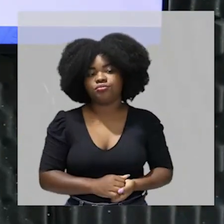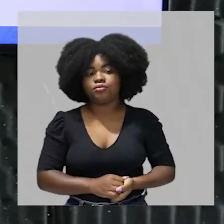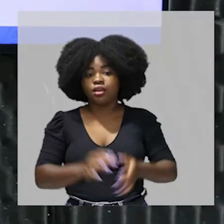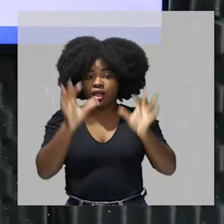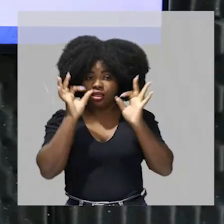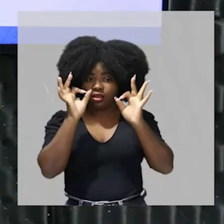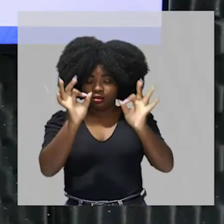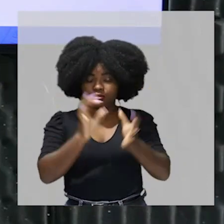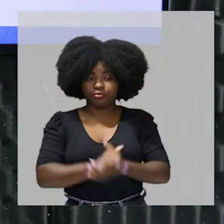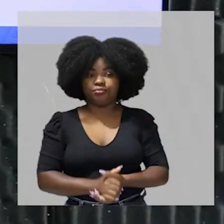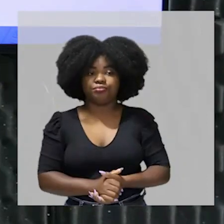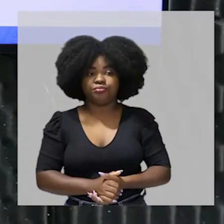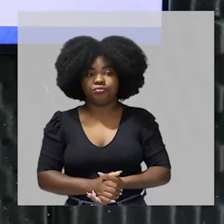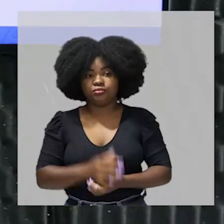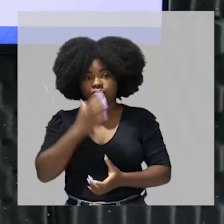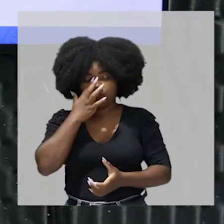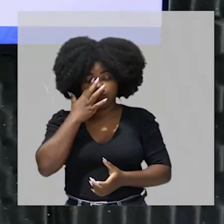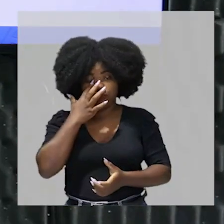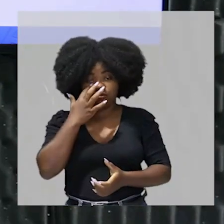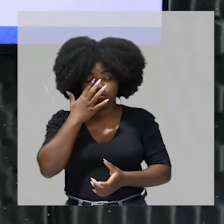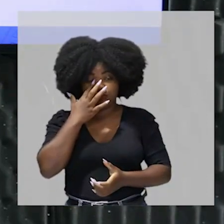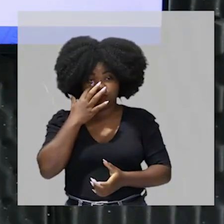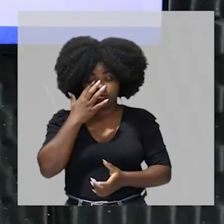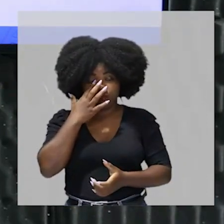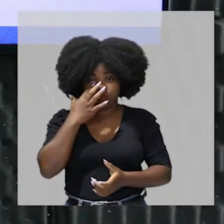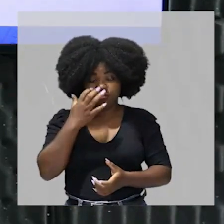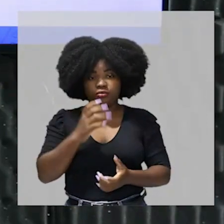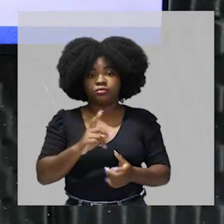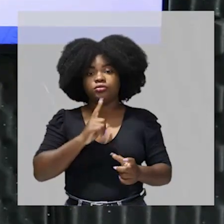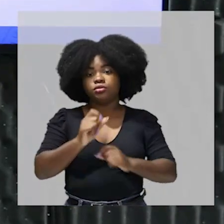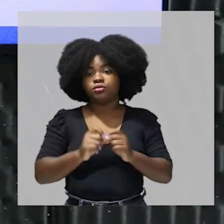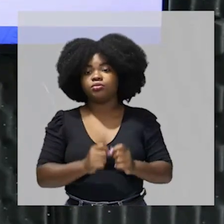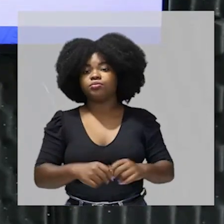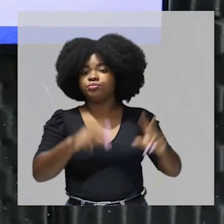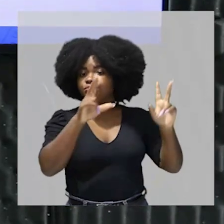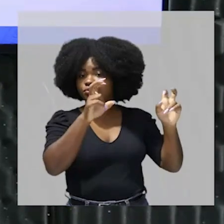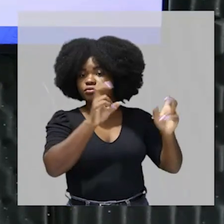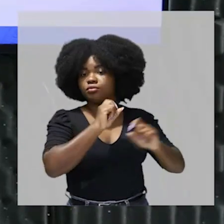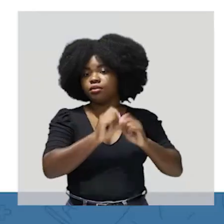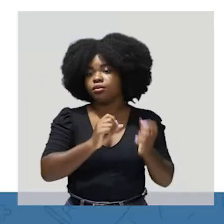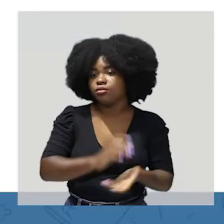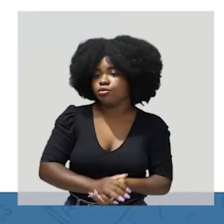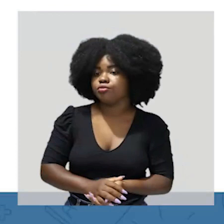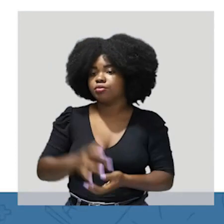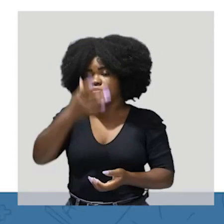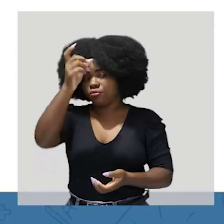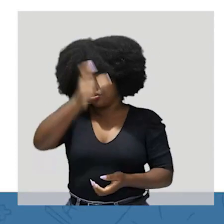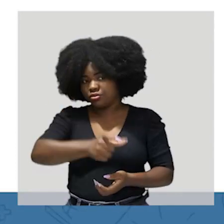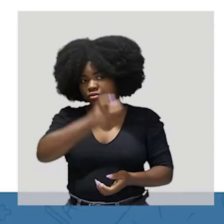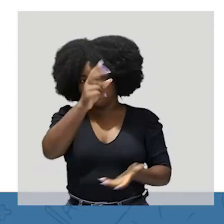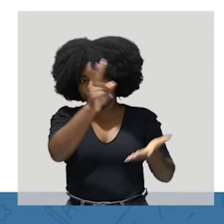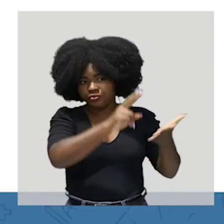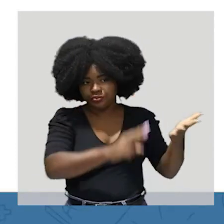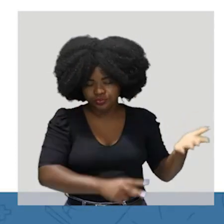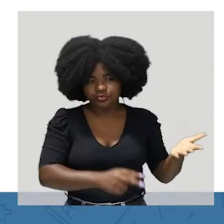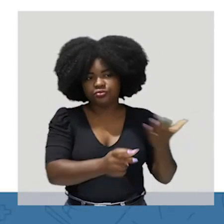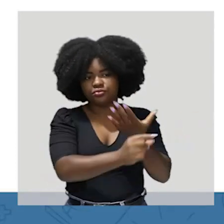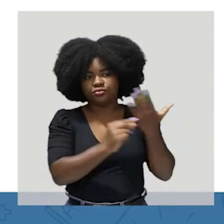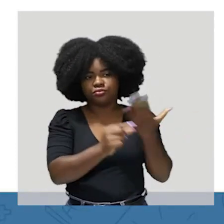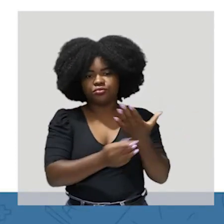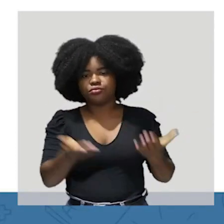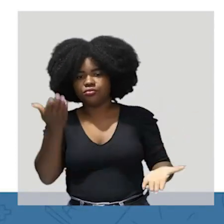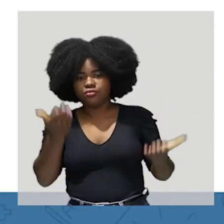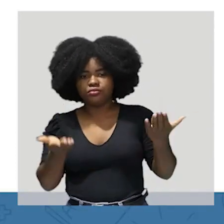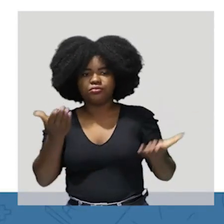também atenção ó é argumentação que consolida a tese de uma entidade moral para a personagem por meio de comparações